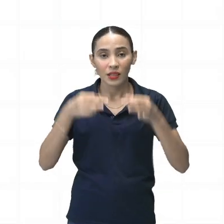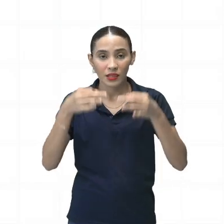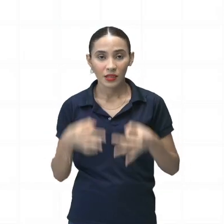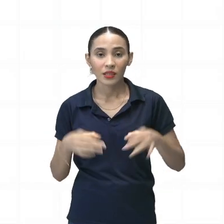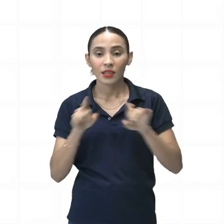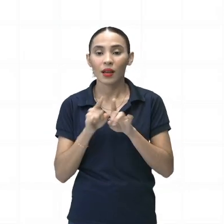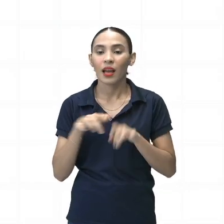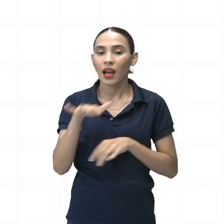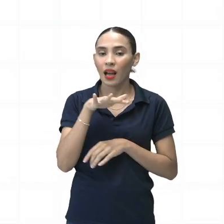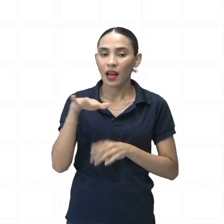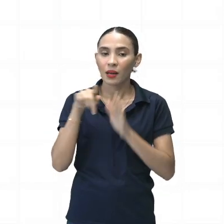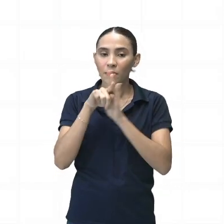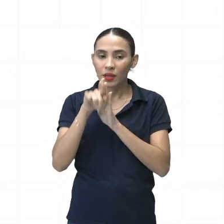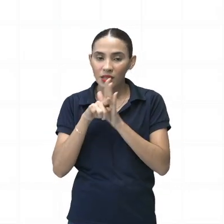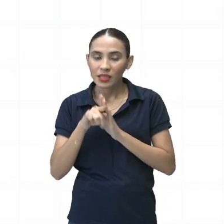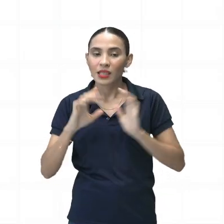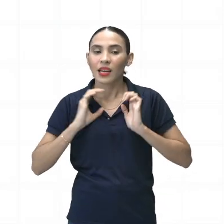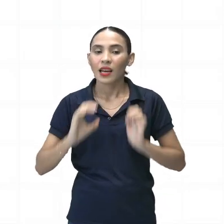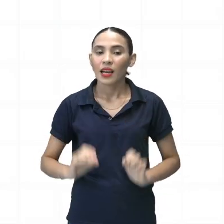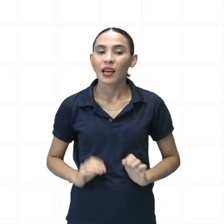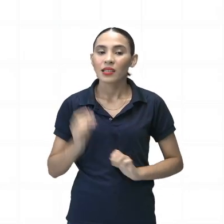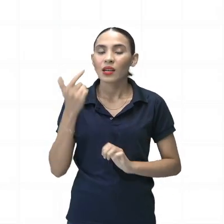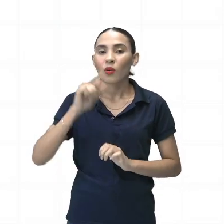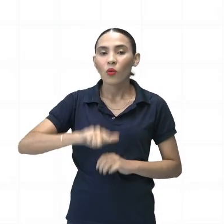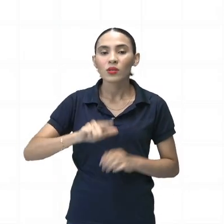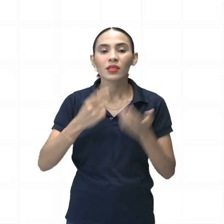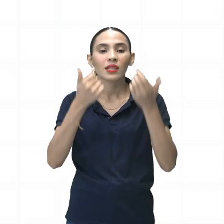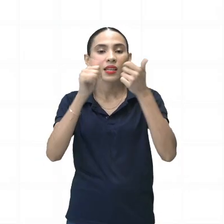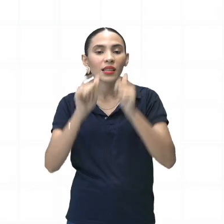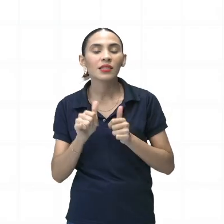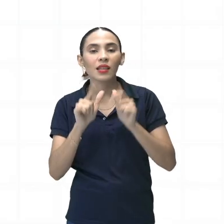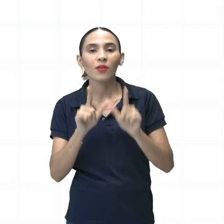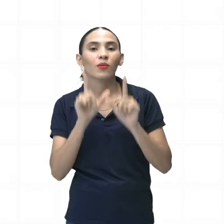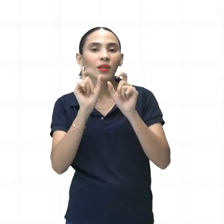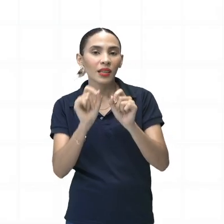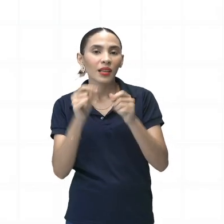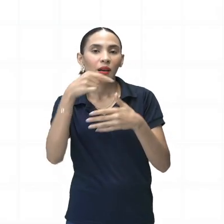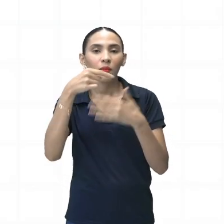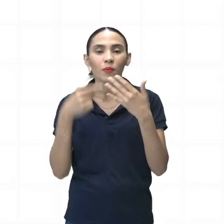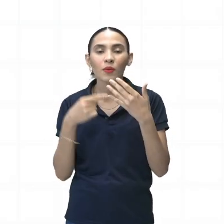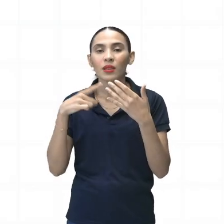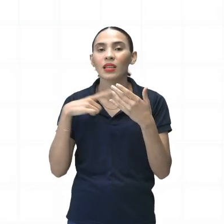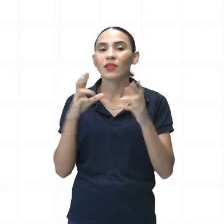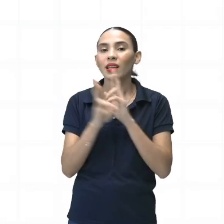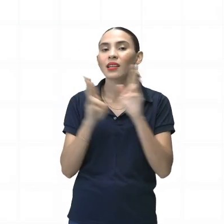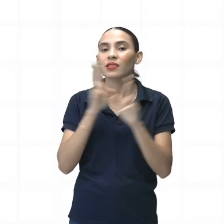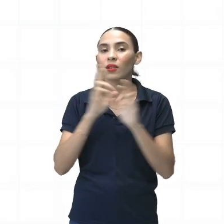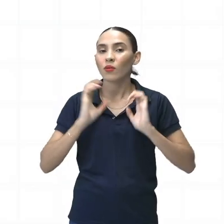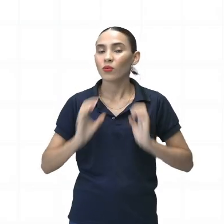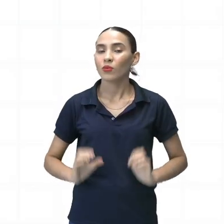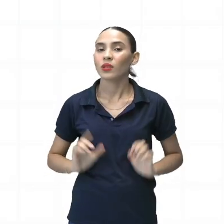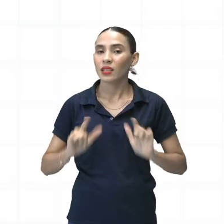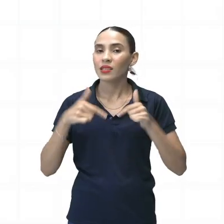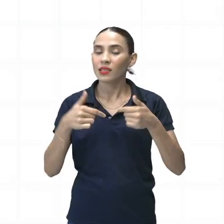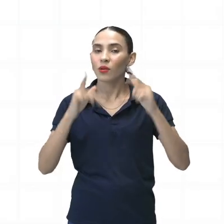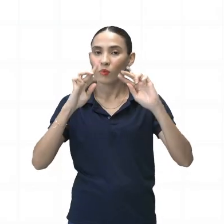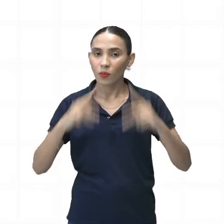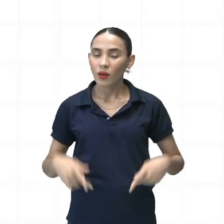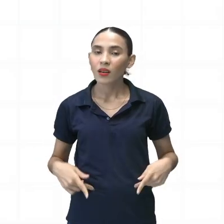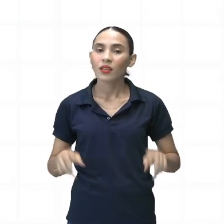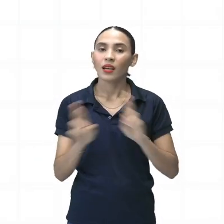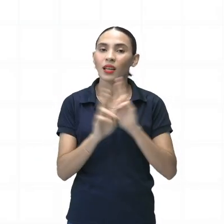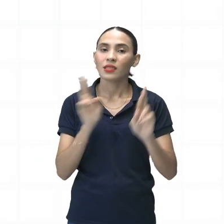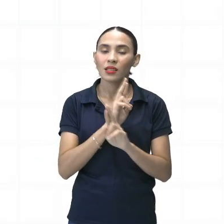seres humanos e, por que não, a outras formas de vida. Então, quando pensamos em